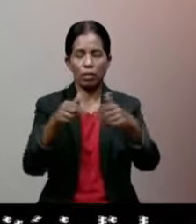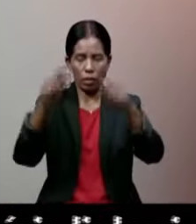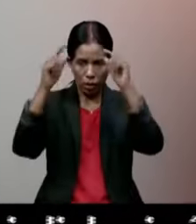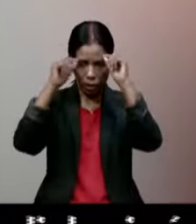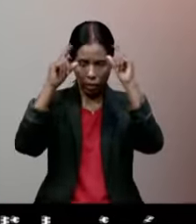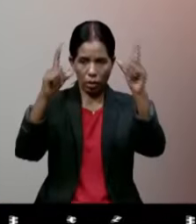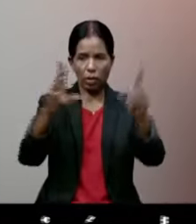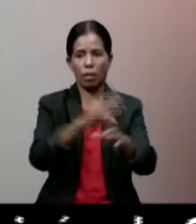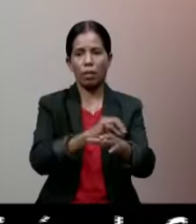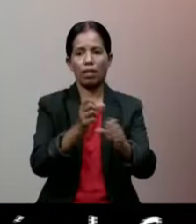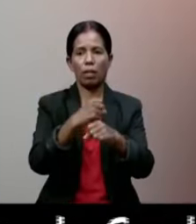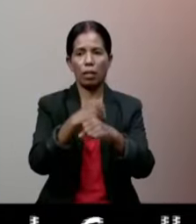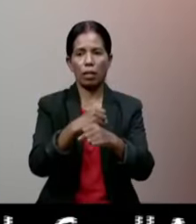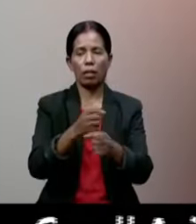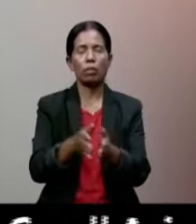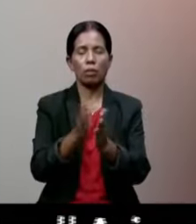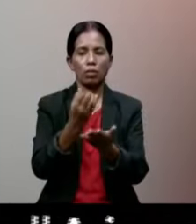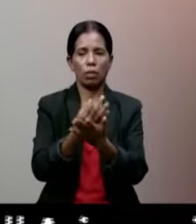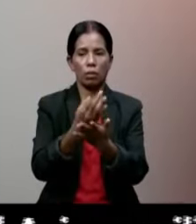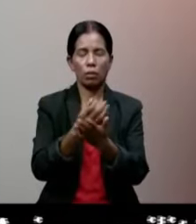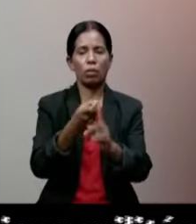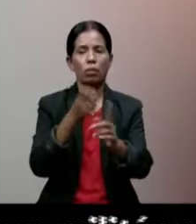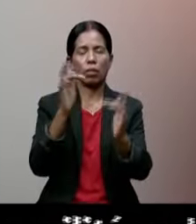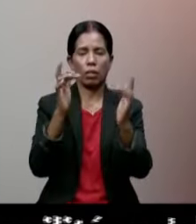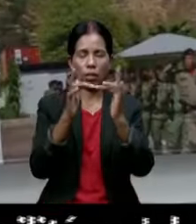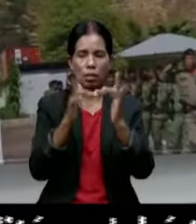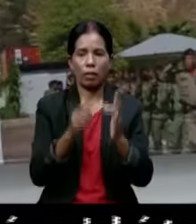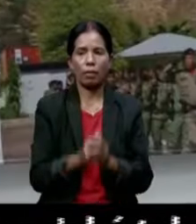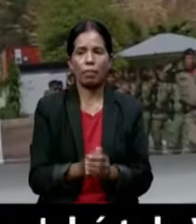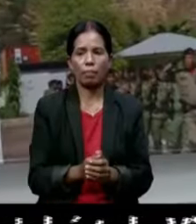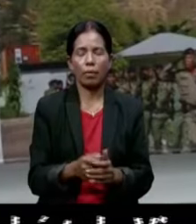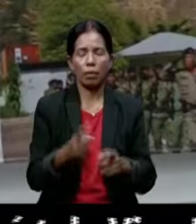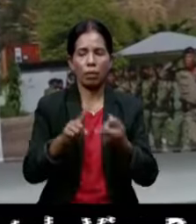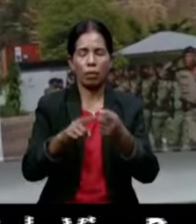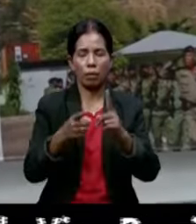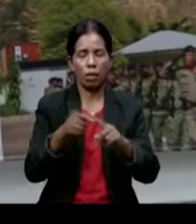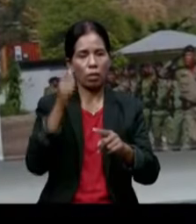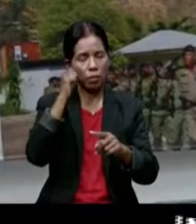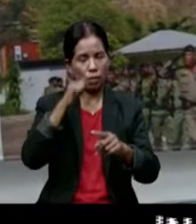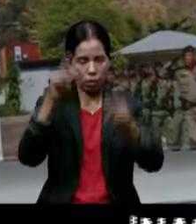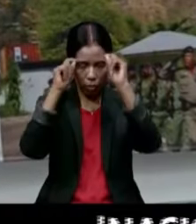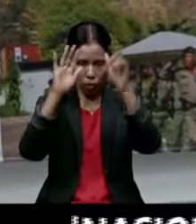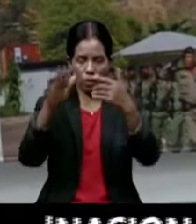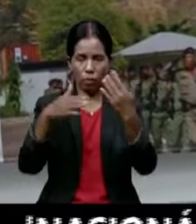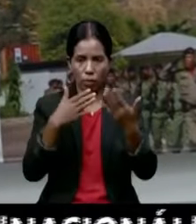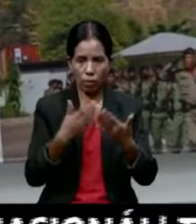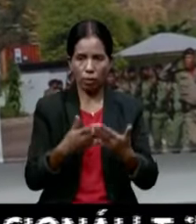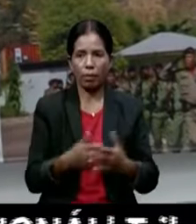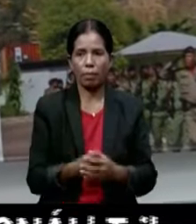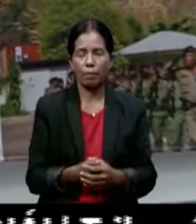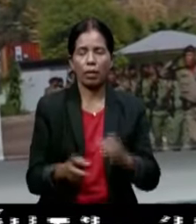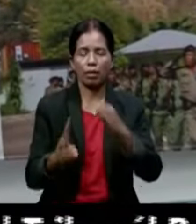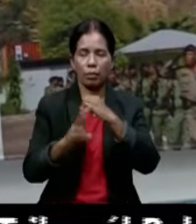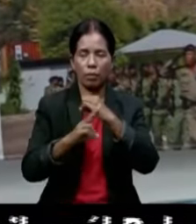não é durante né a cobrança ilegal russo online. O russo malo timoruano feito será não é bem